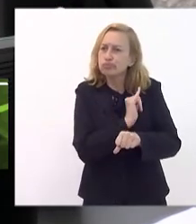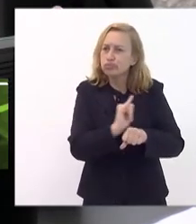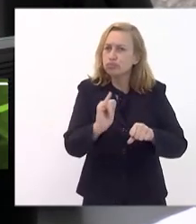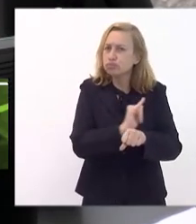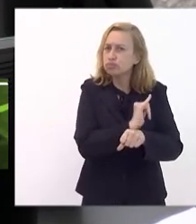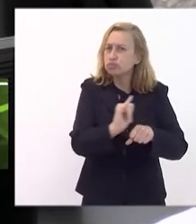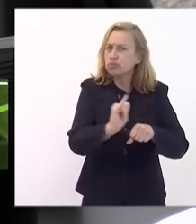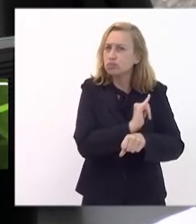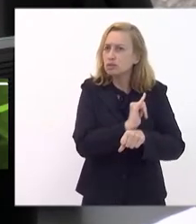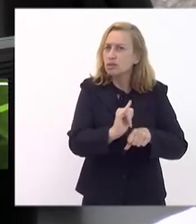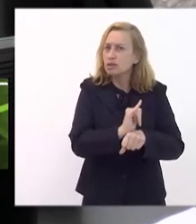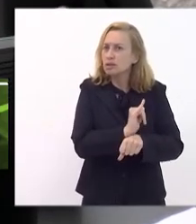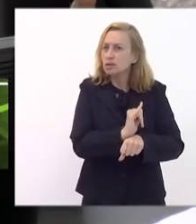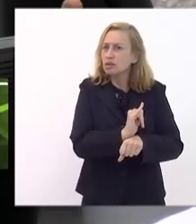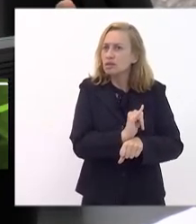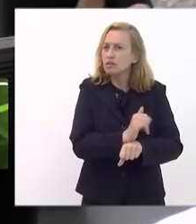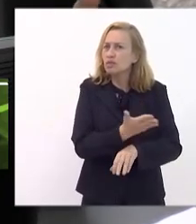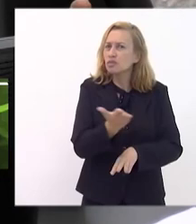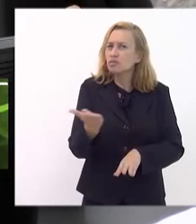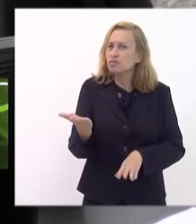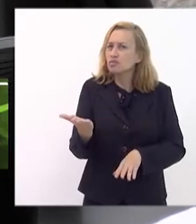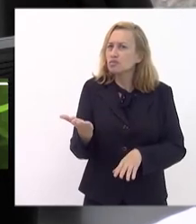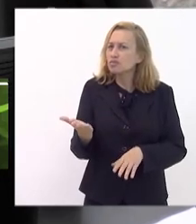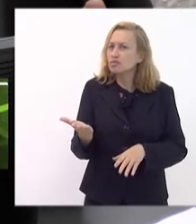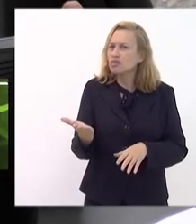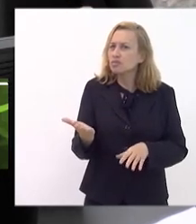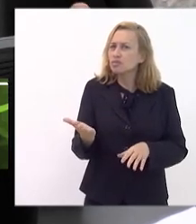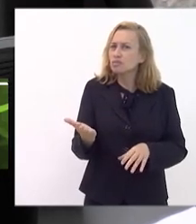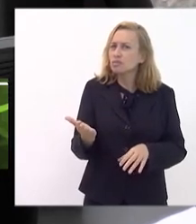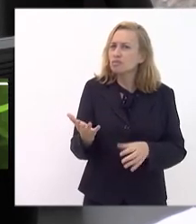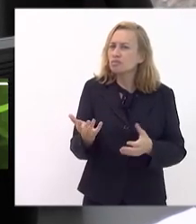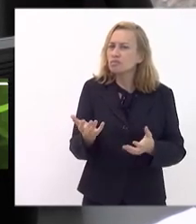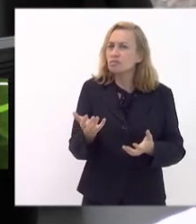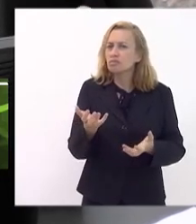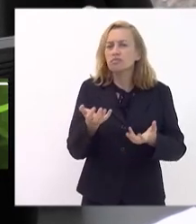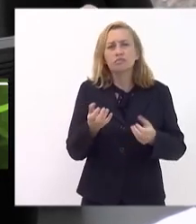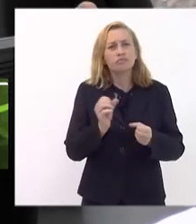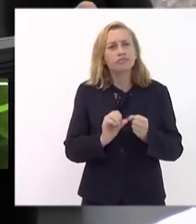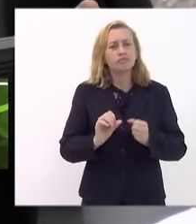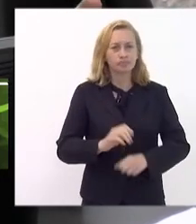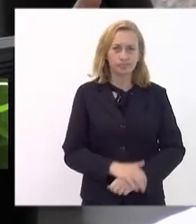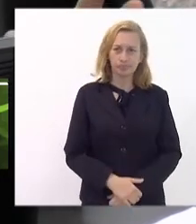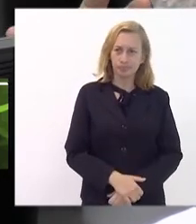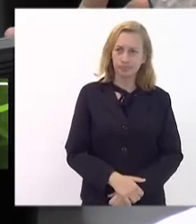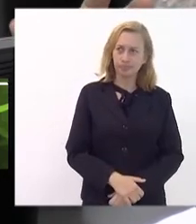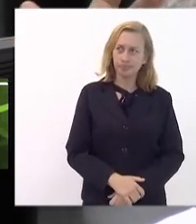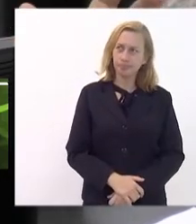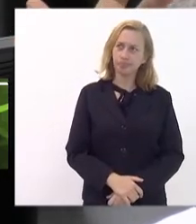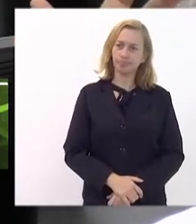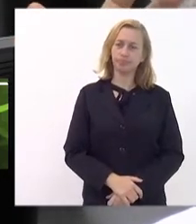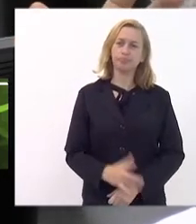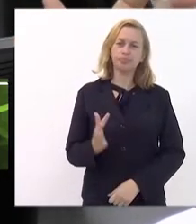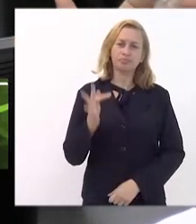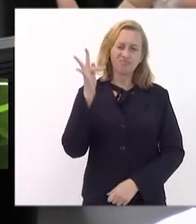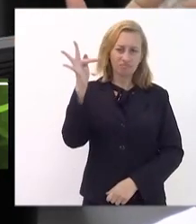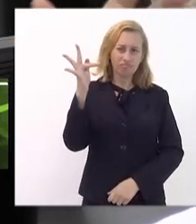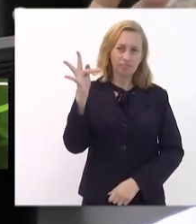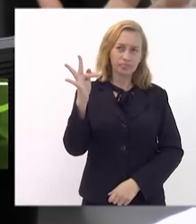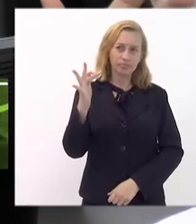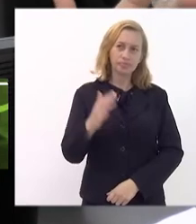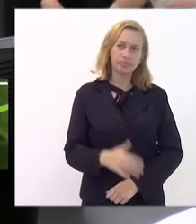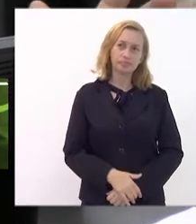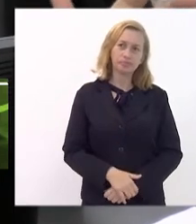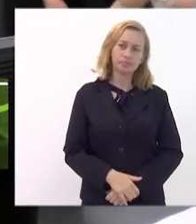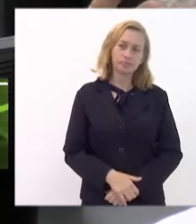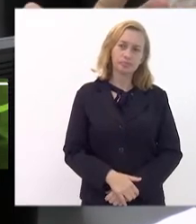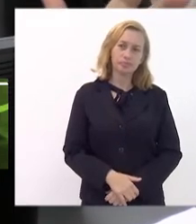estratégico, né, vocês estão imaginando, né, para daqui para frente enfrentar